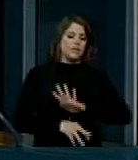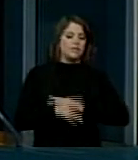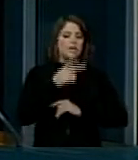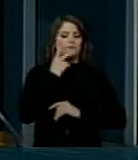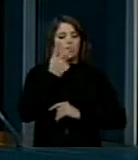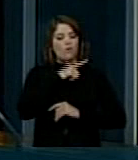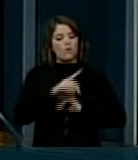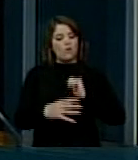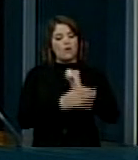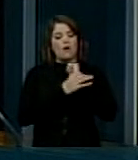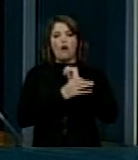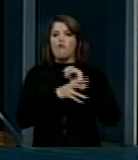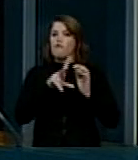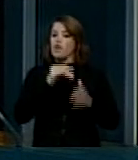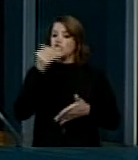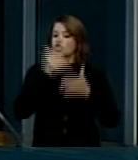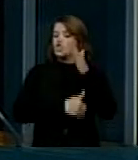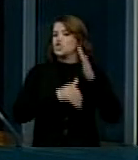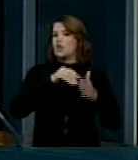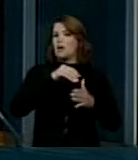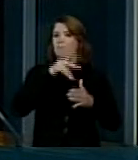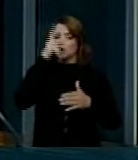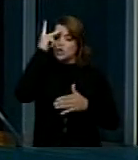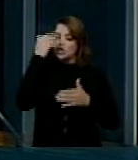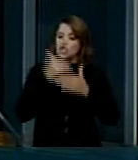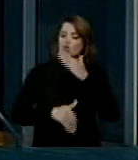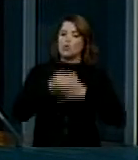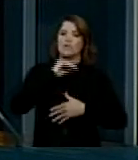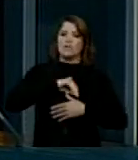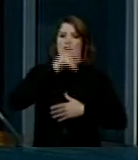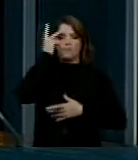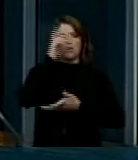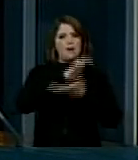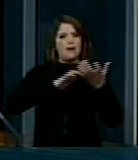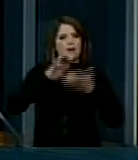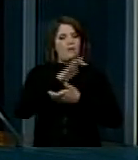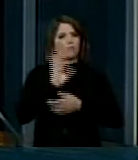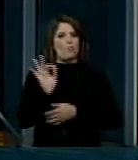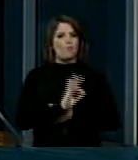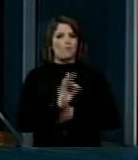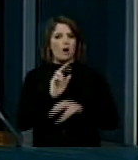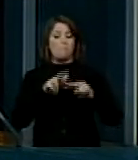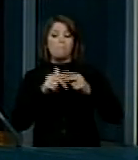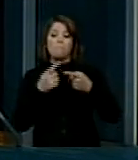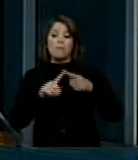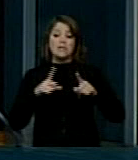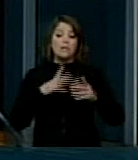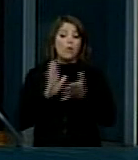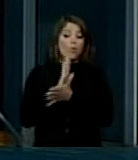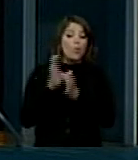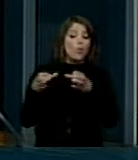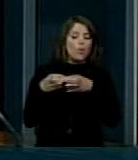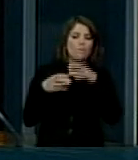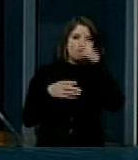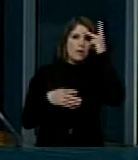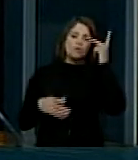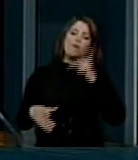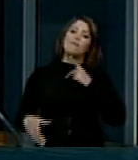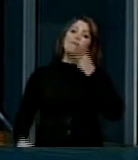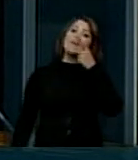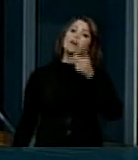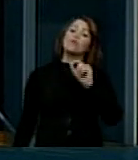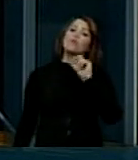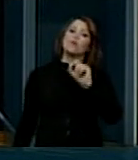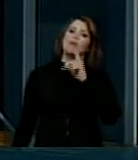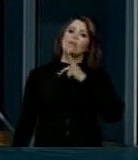a garantia de não cortar os pontos dos grevistas e por aí vai. Mas tem um grupo de pessoas lá que está se atribuindo